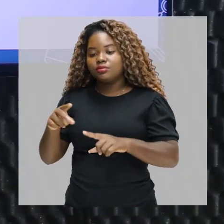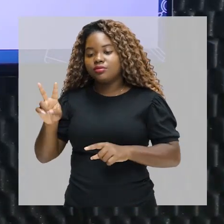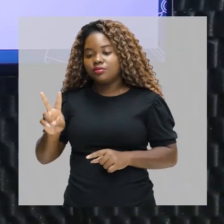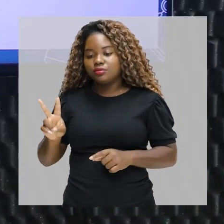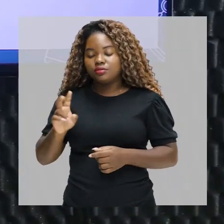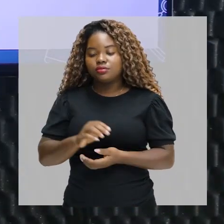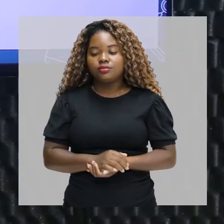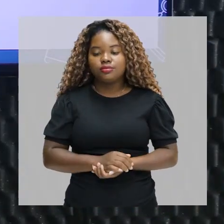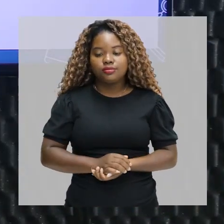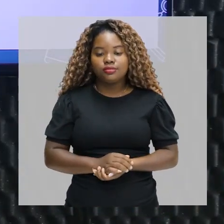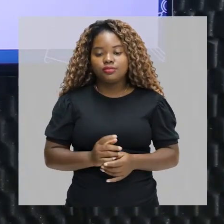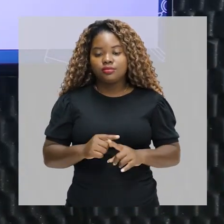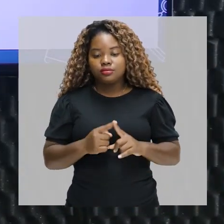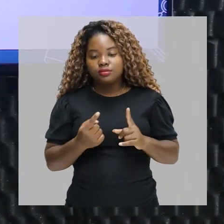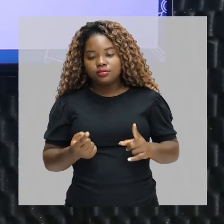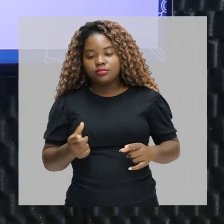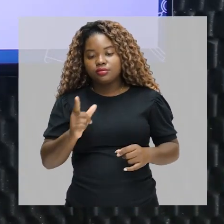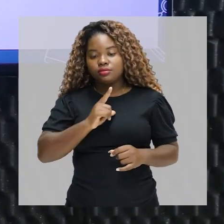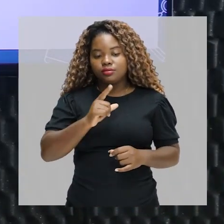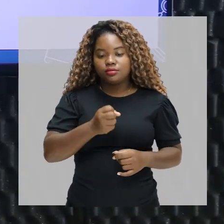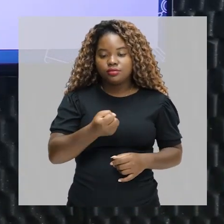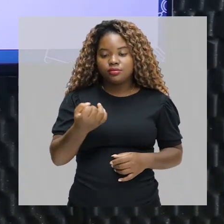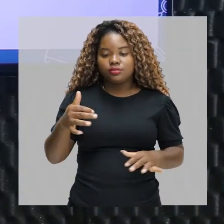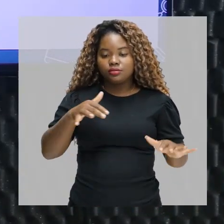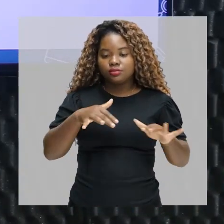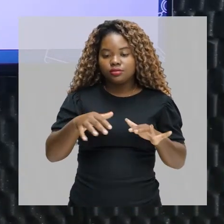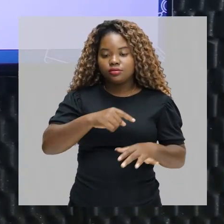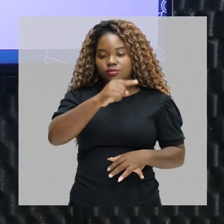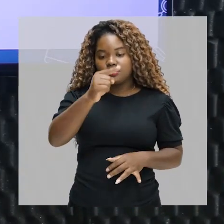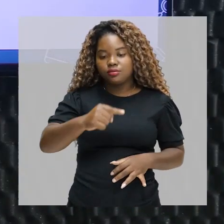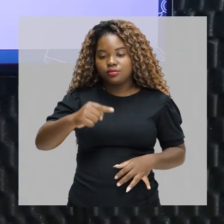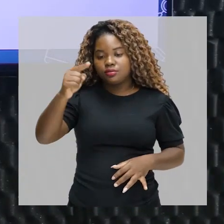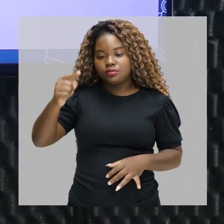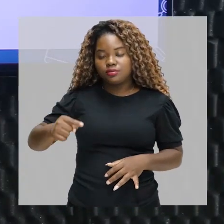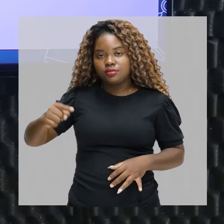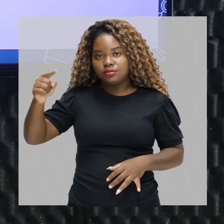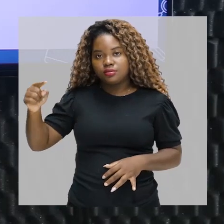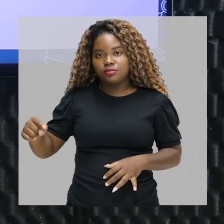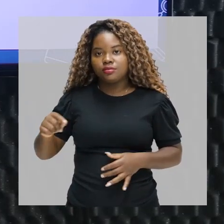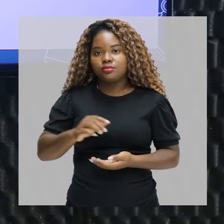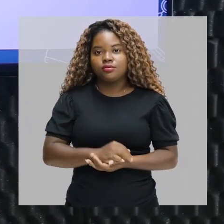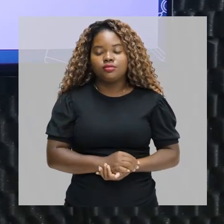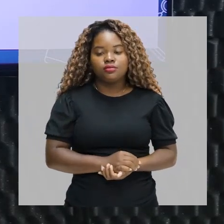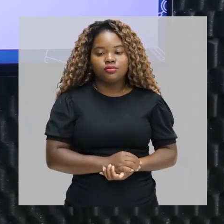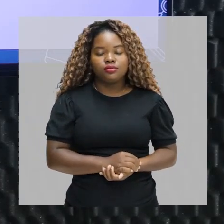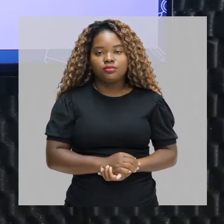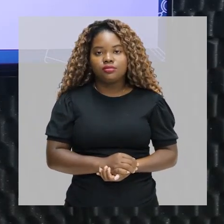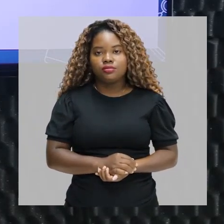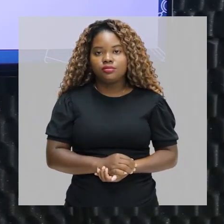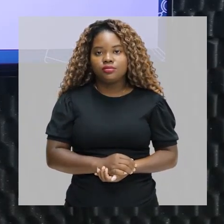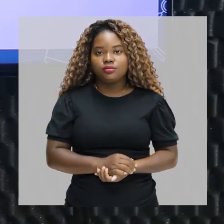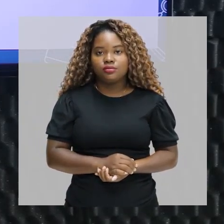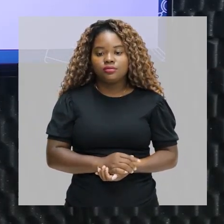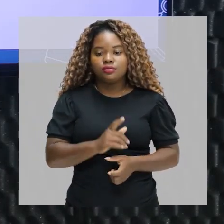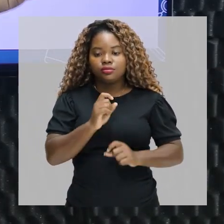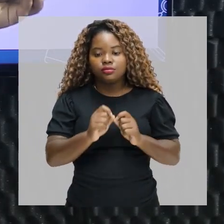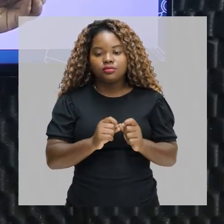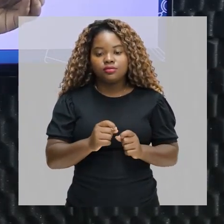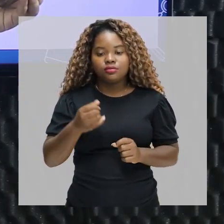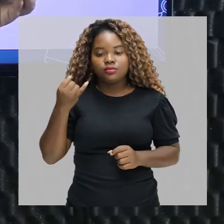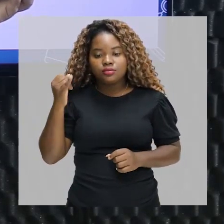tratamos a quantidade de movimento para ondas eletromagnéticas, tá ok? Nós vamos falar de energia de